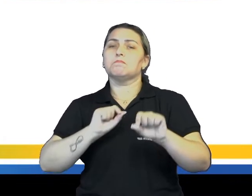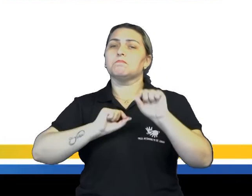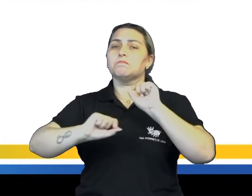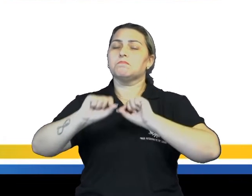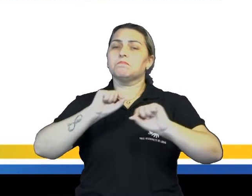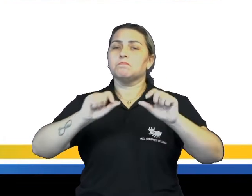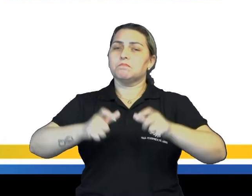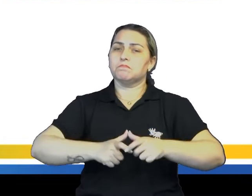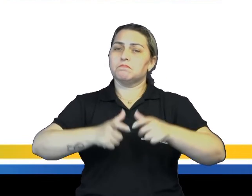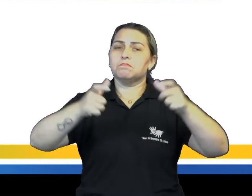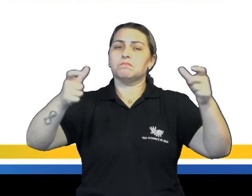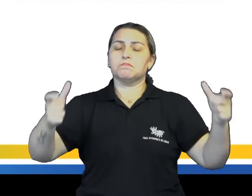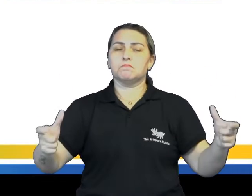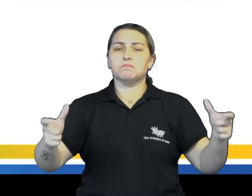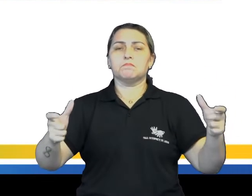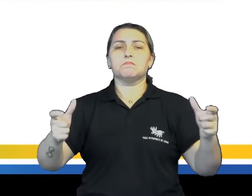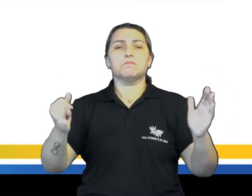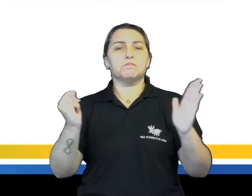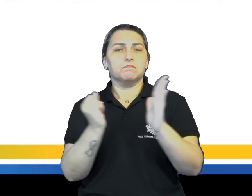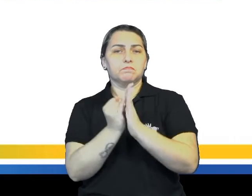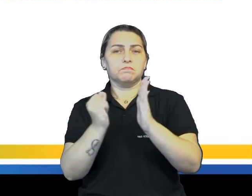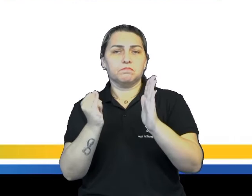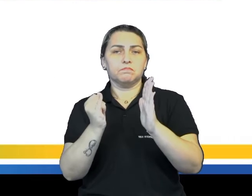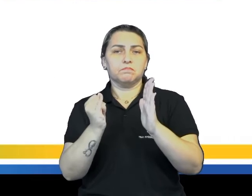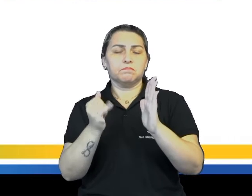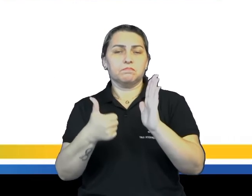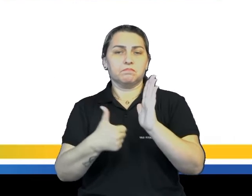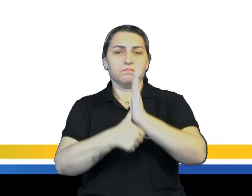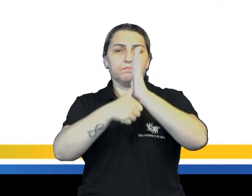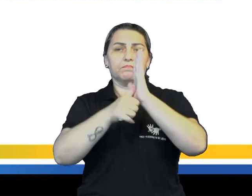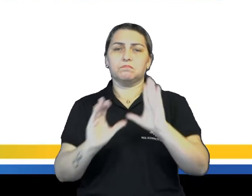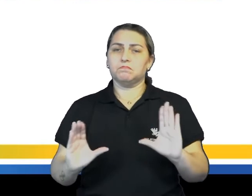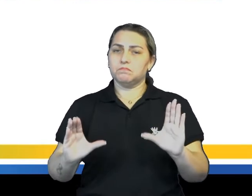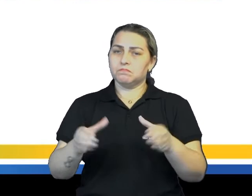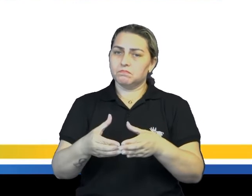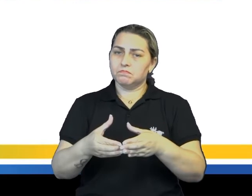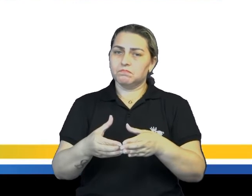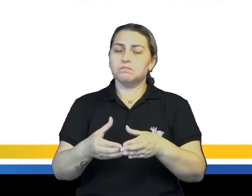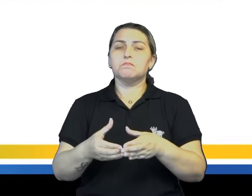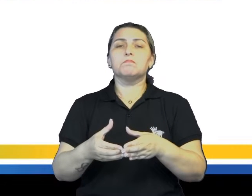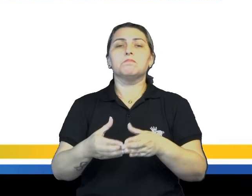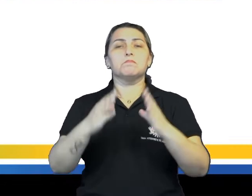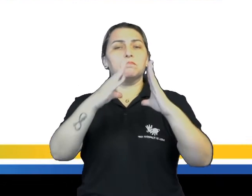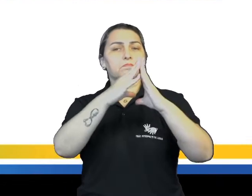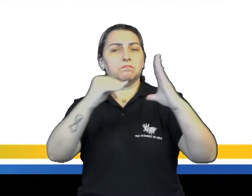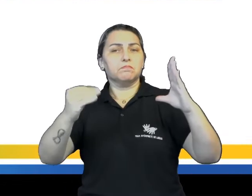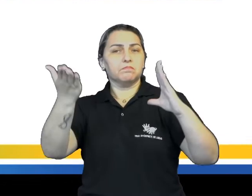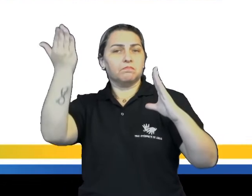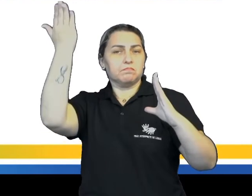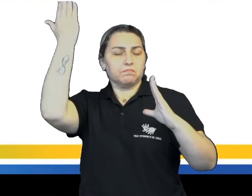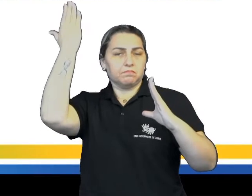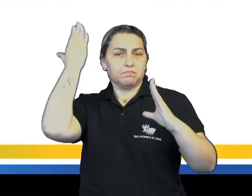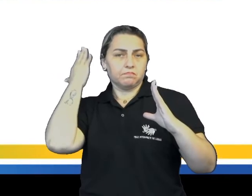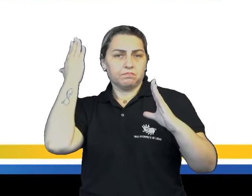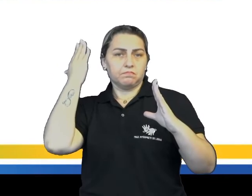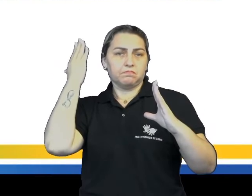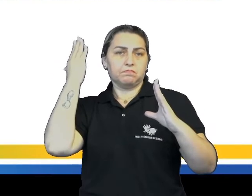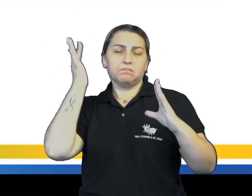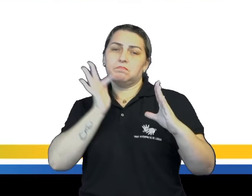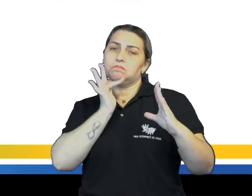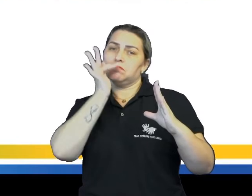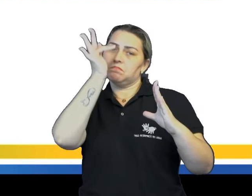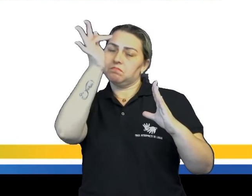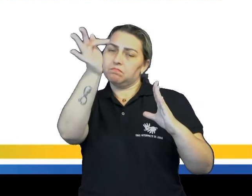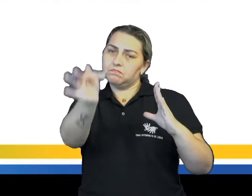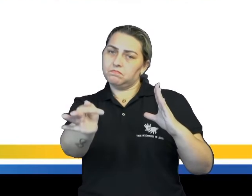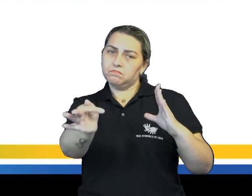a ampliação das identidades comunitárias. Ou seja, somos o reflexo do passado e o vislumbre do futuro e